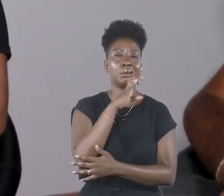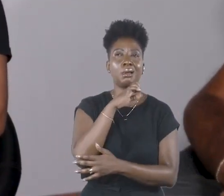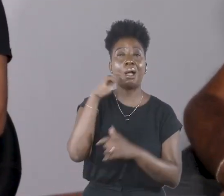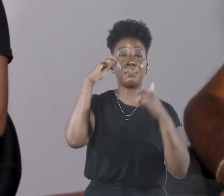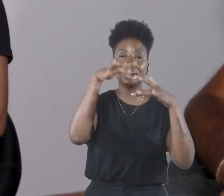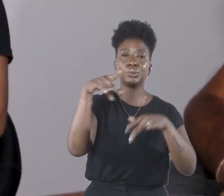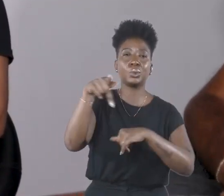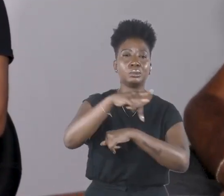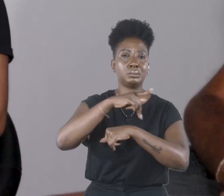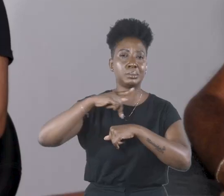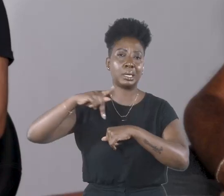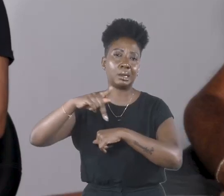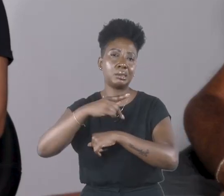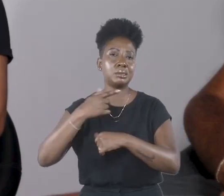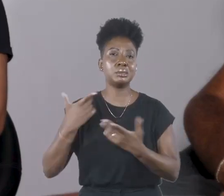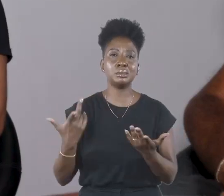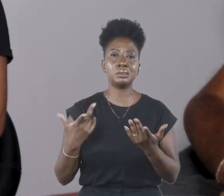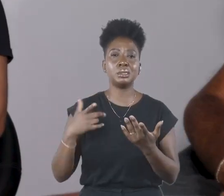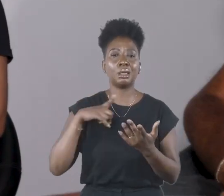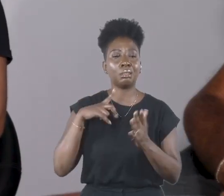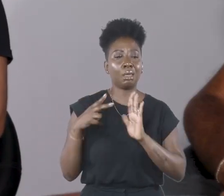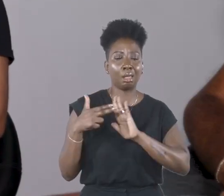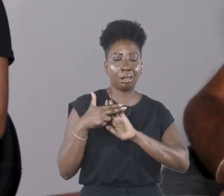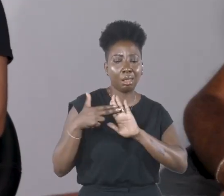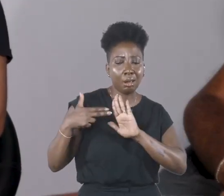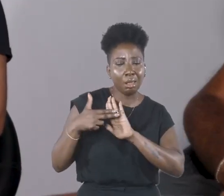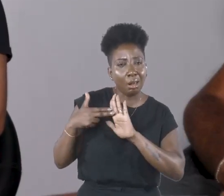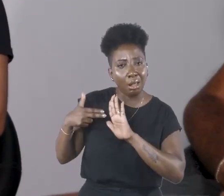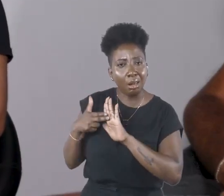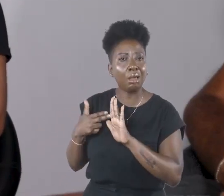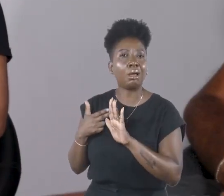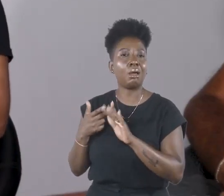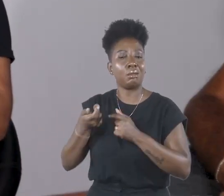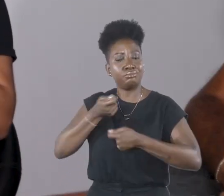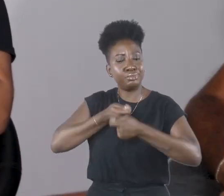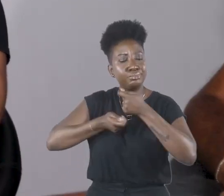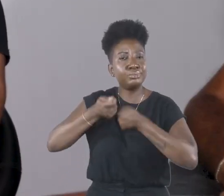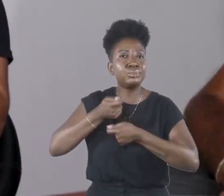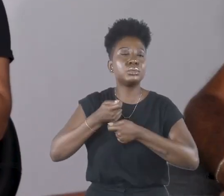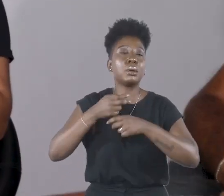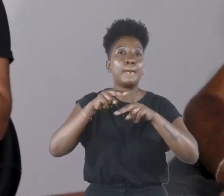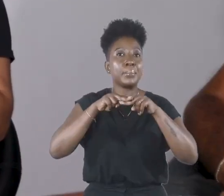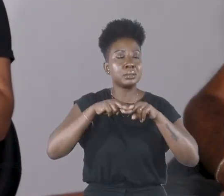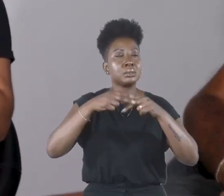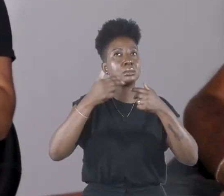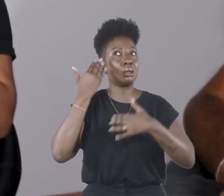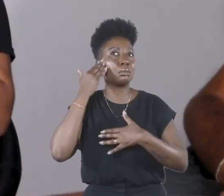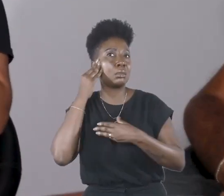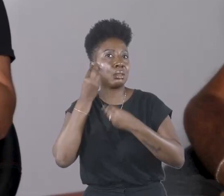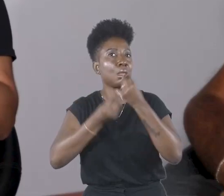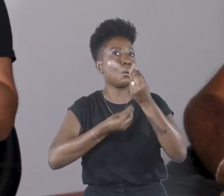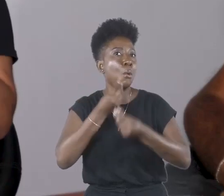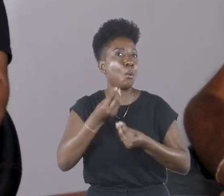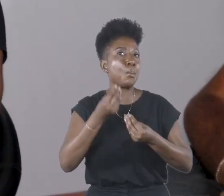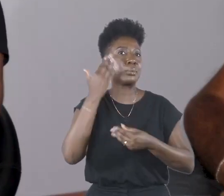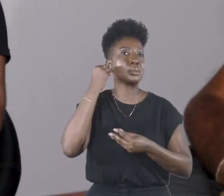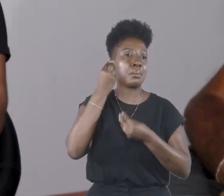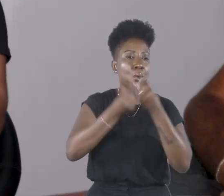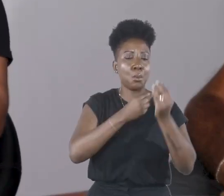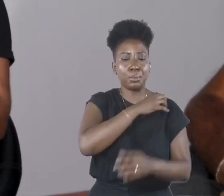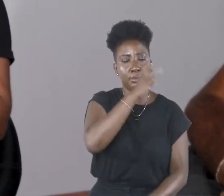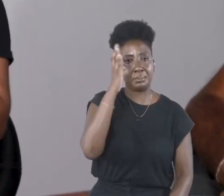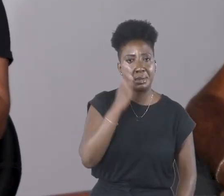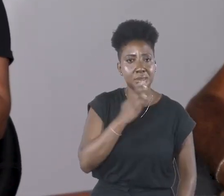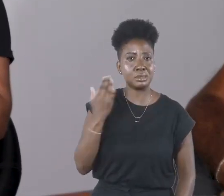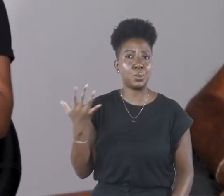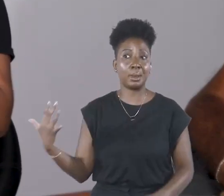trazem conotações econômicas muito específicas. Então, conhecer tudo isso é um passo para a gente entender qual